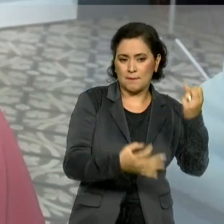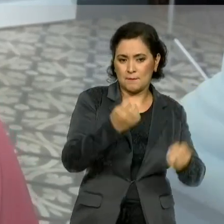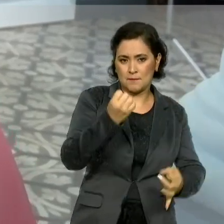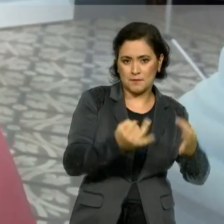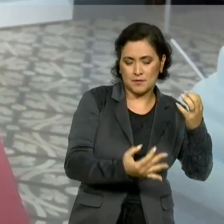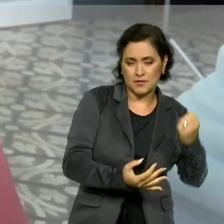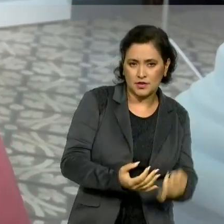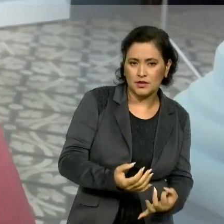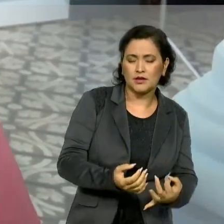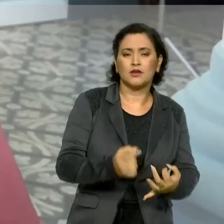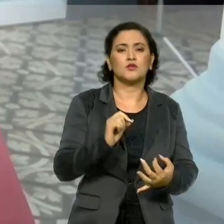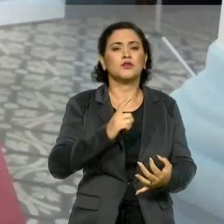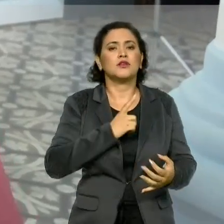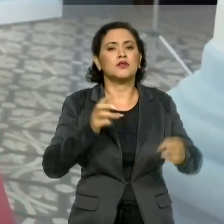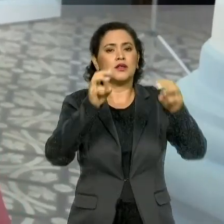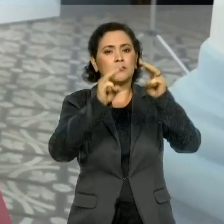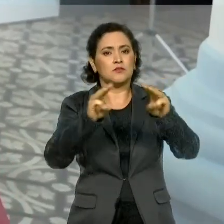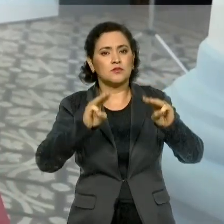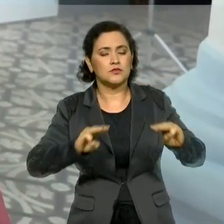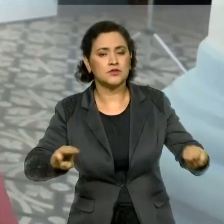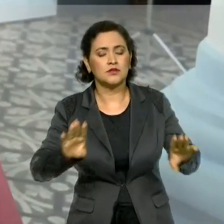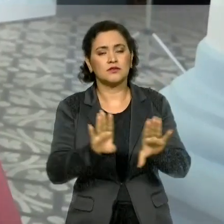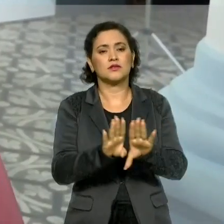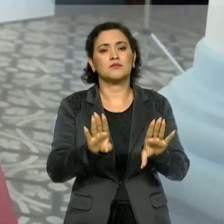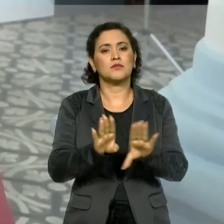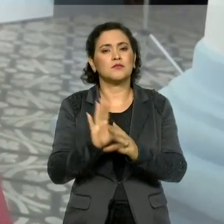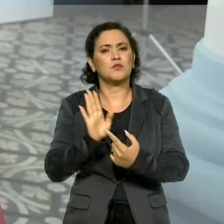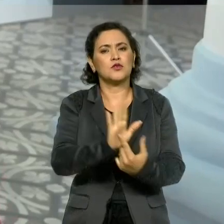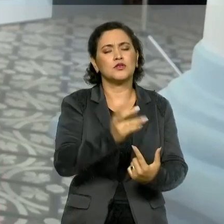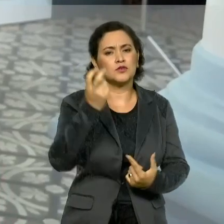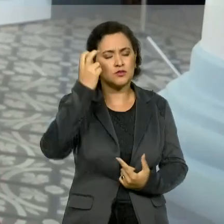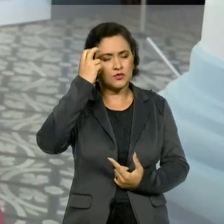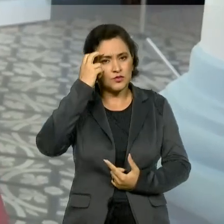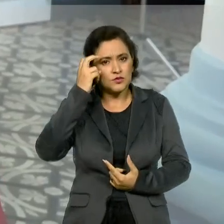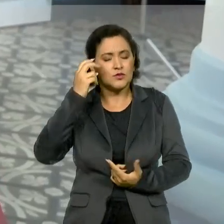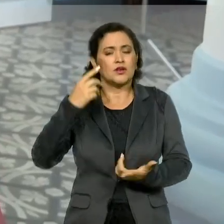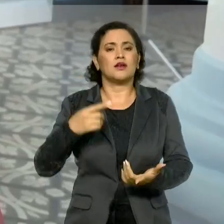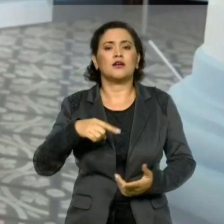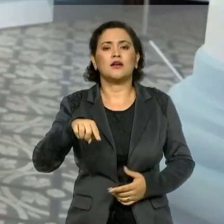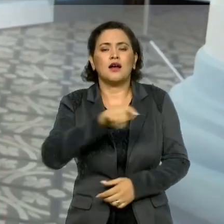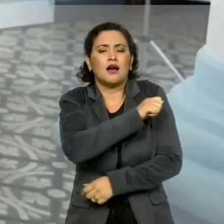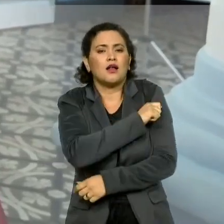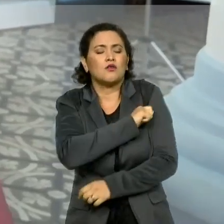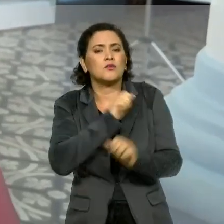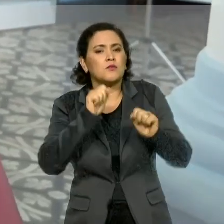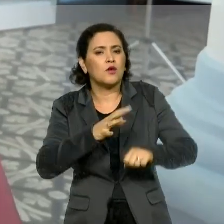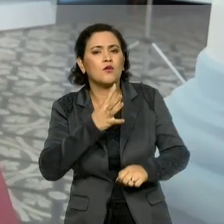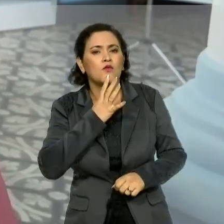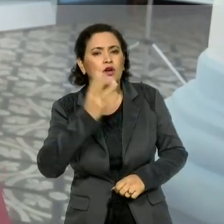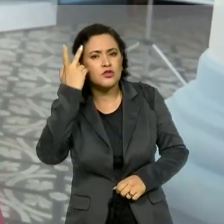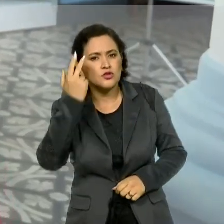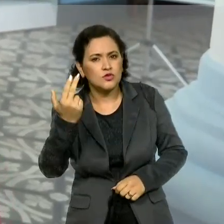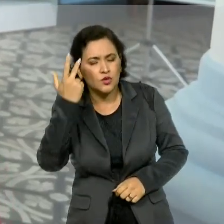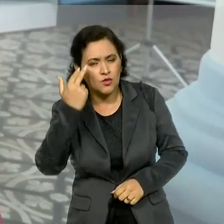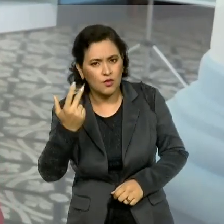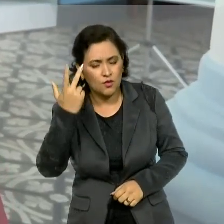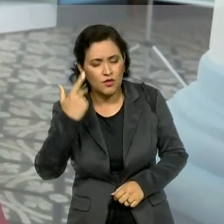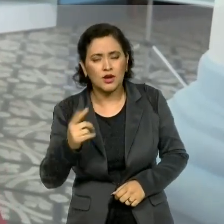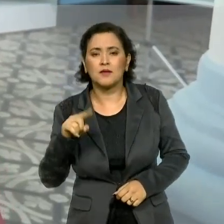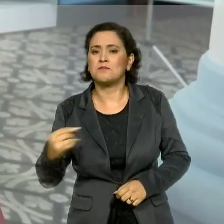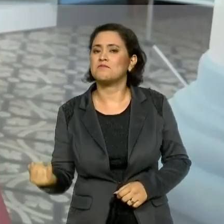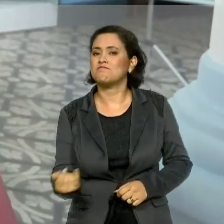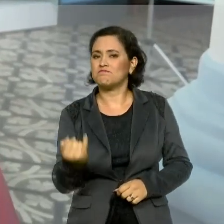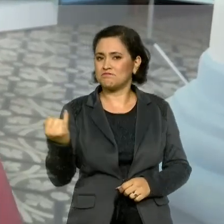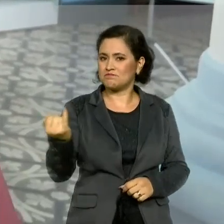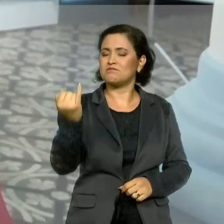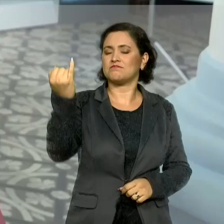museus né e trazendo nosso aco para que os estudantes possam conhecer dessa história dessa manifestação natural é de relevância e